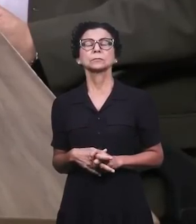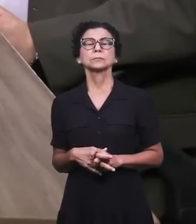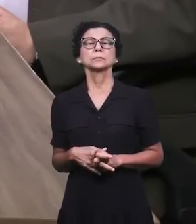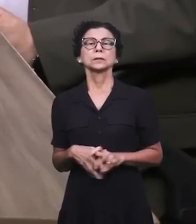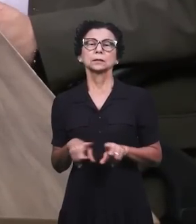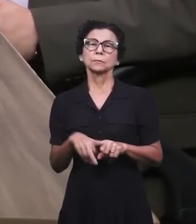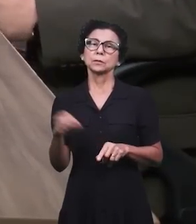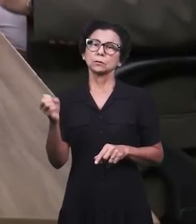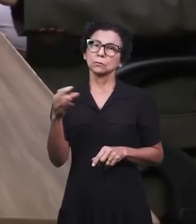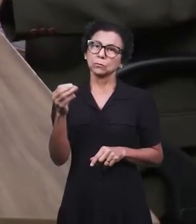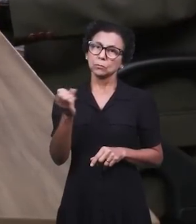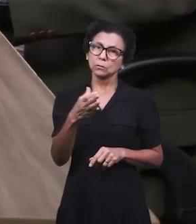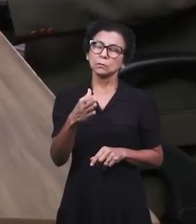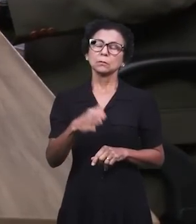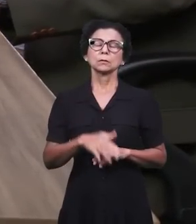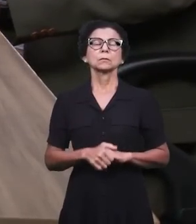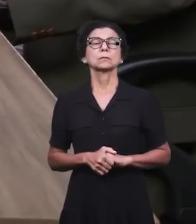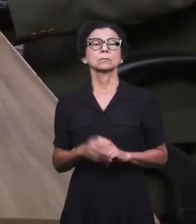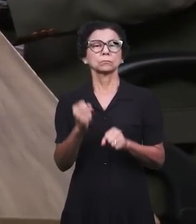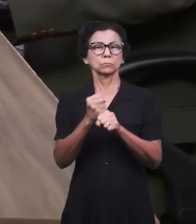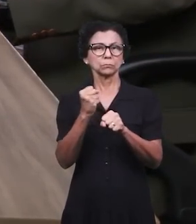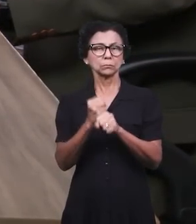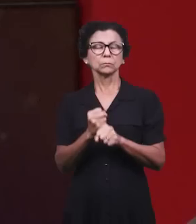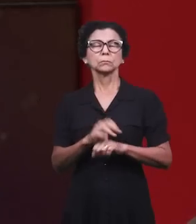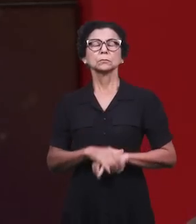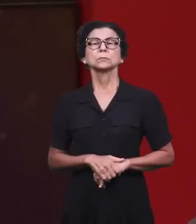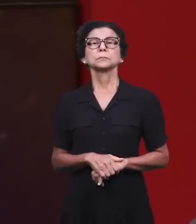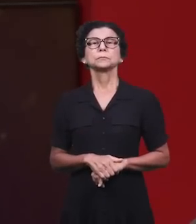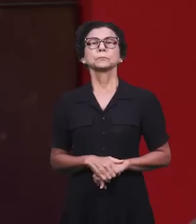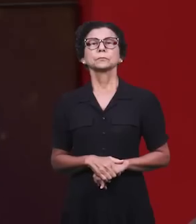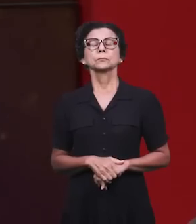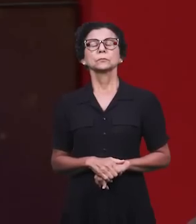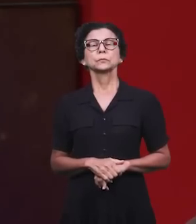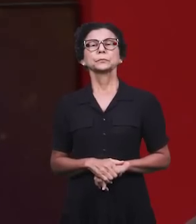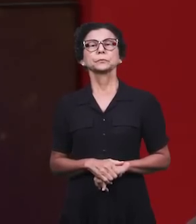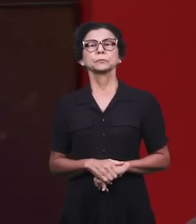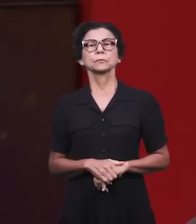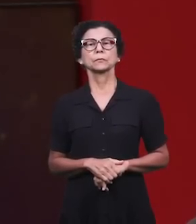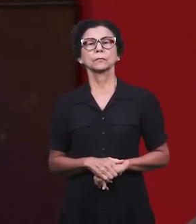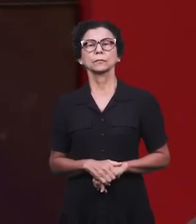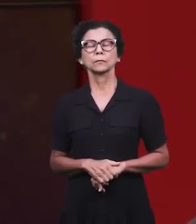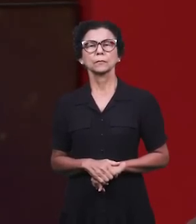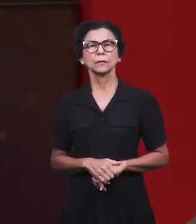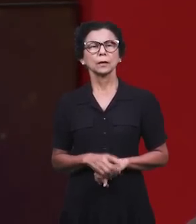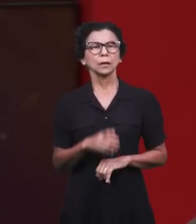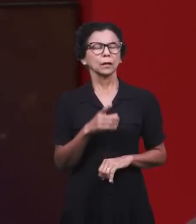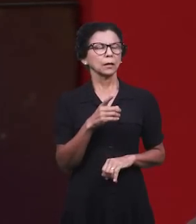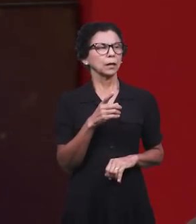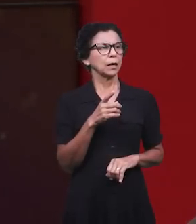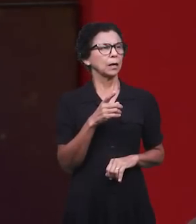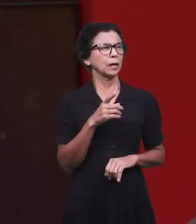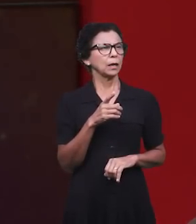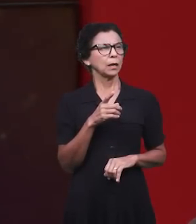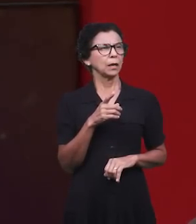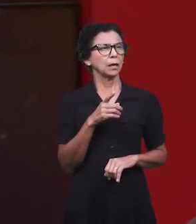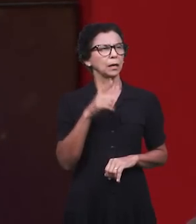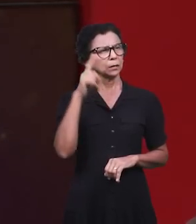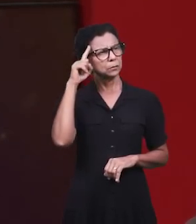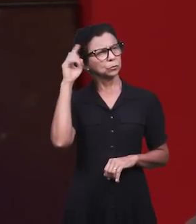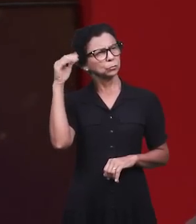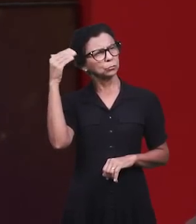bem, muito bem. Muito bem trazido, né? Agora, é comum no nosso dia a dia a gente falar a respeito